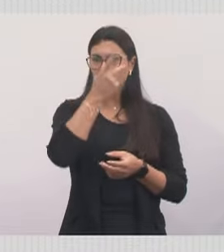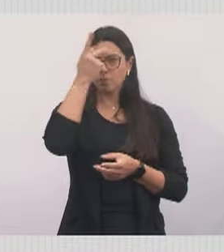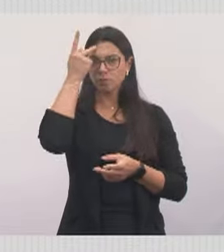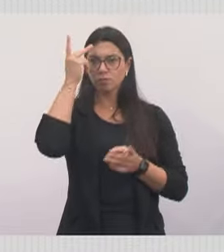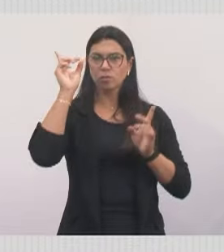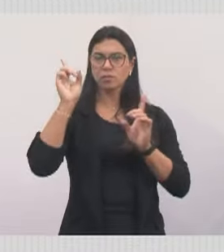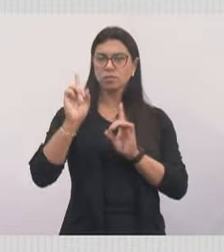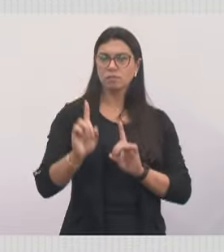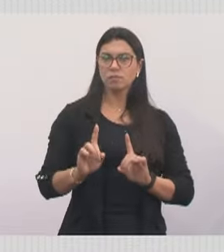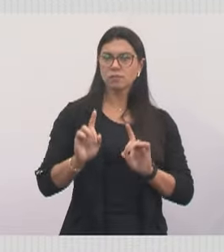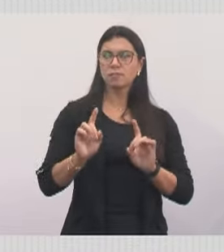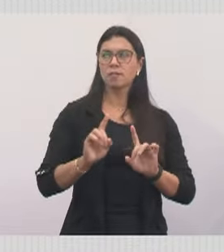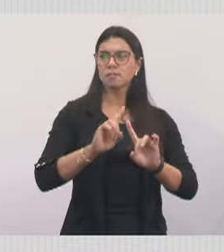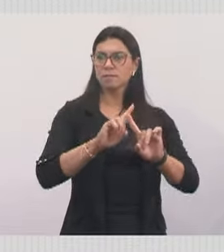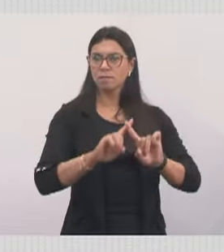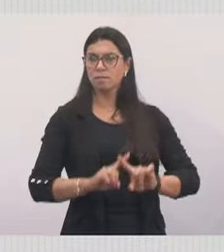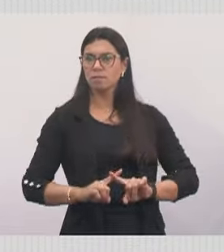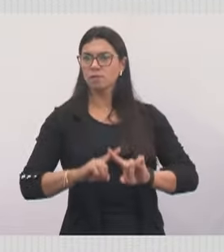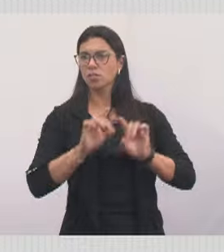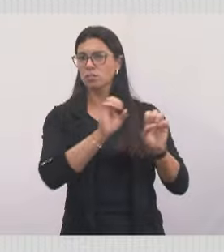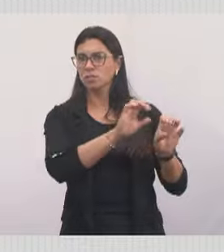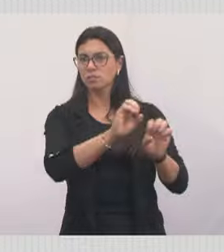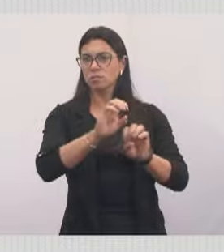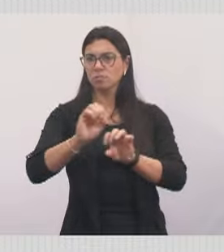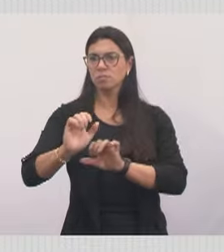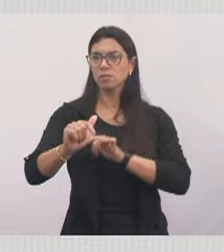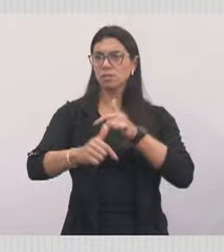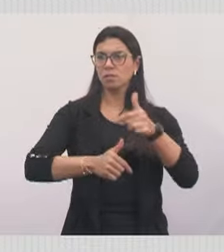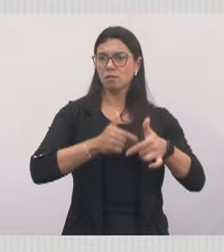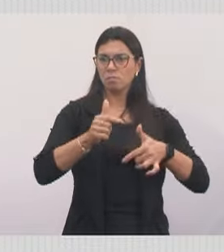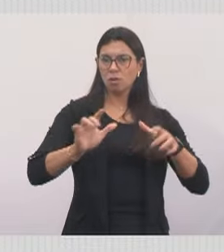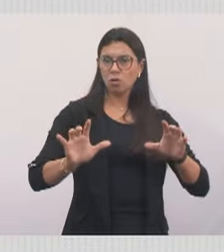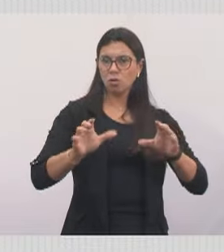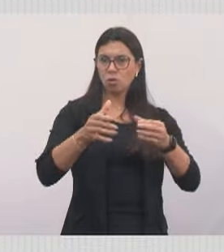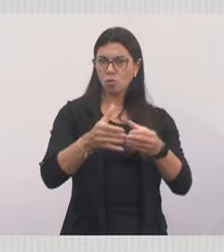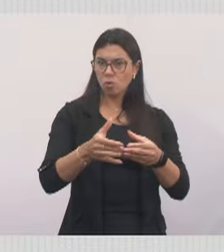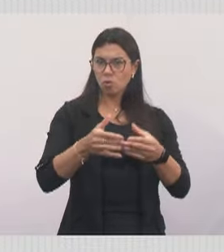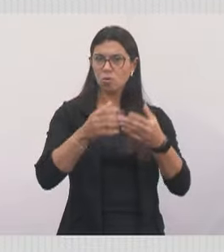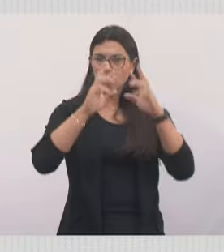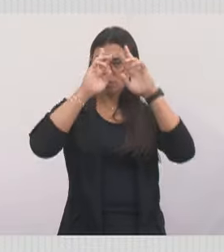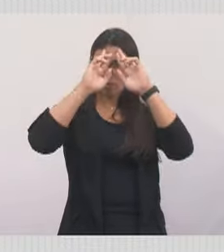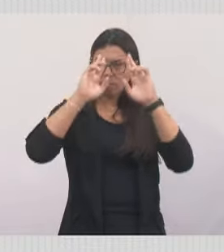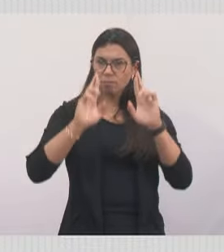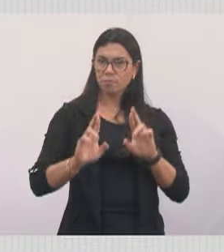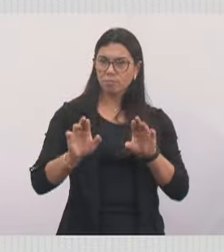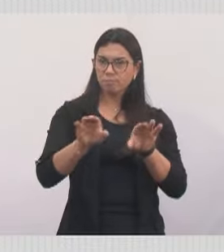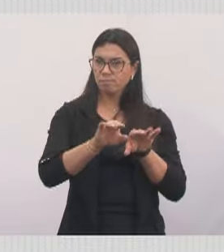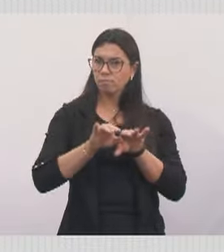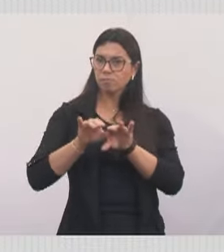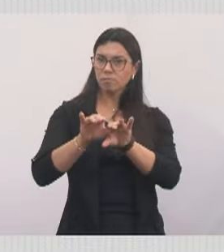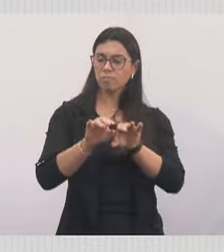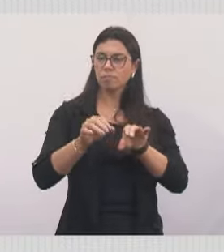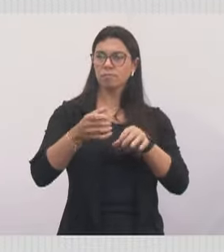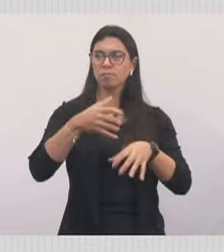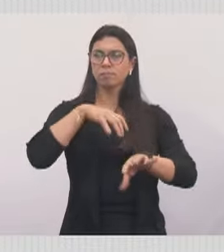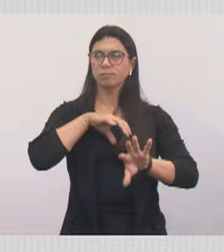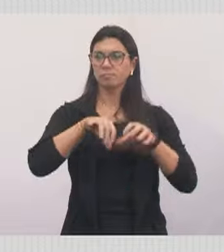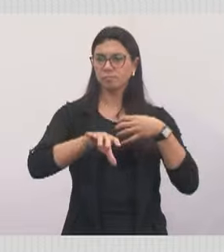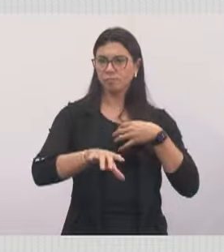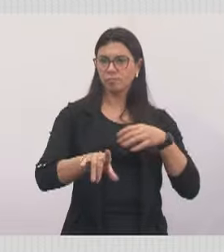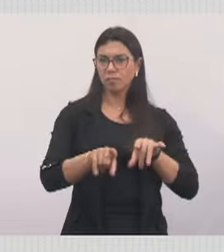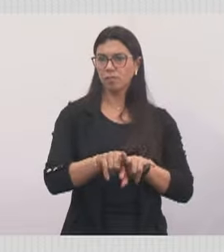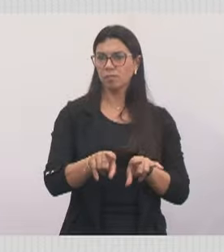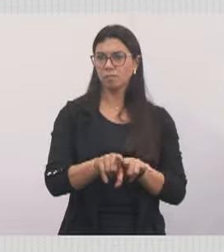com desafios, desenvolvendo valores como disciplina, trabalho em equipe, respeito mútuo e também a autoestima.